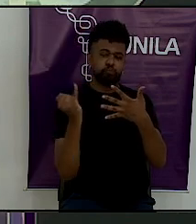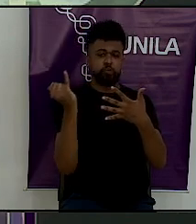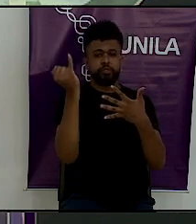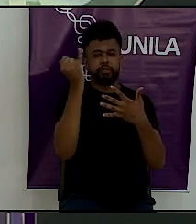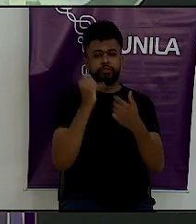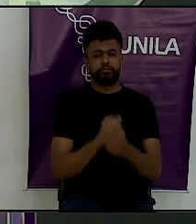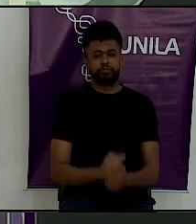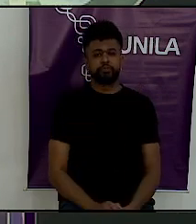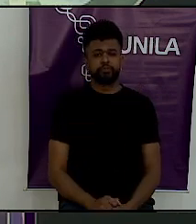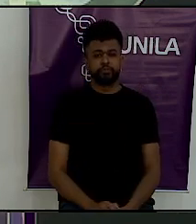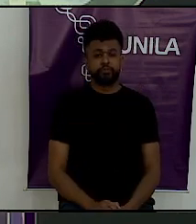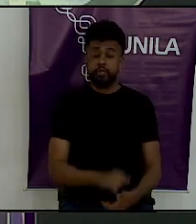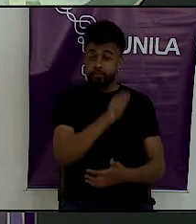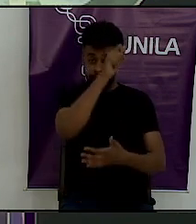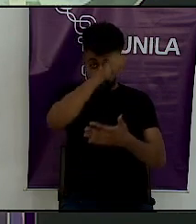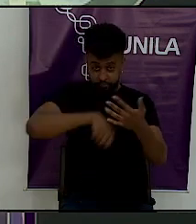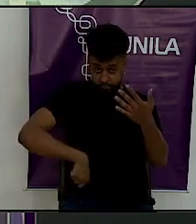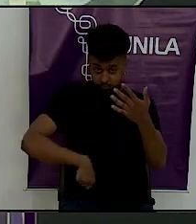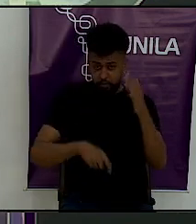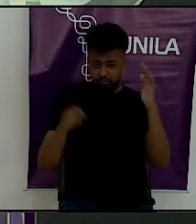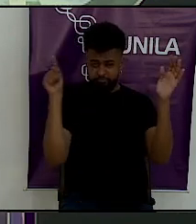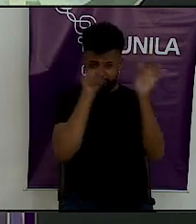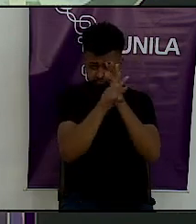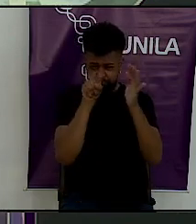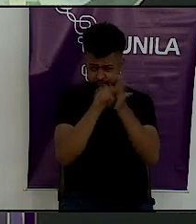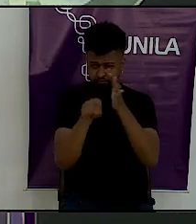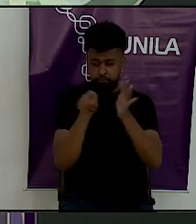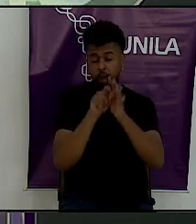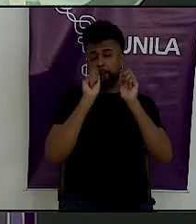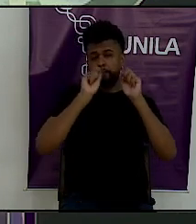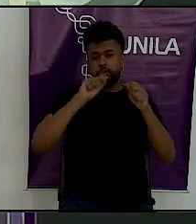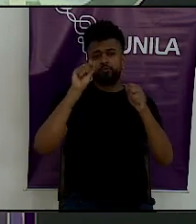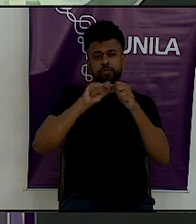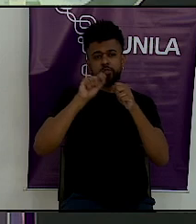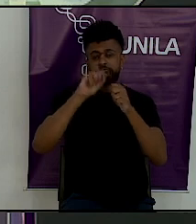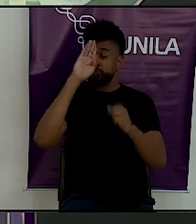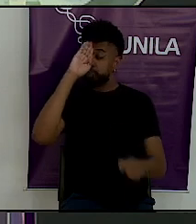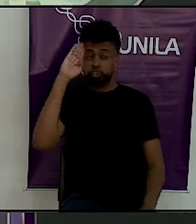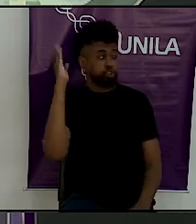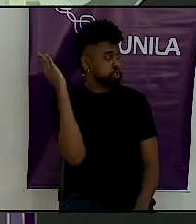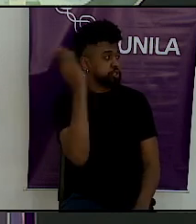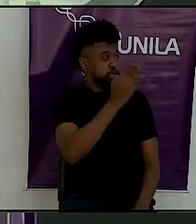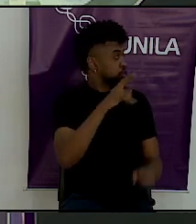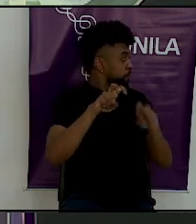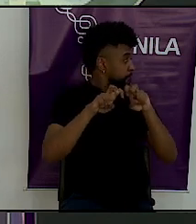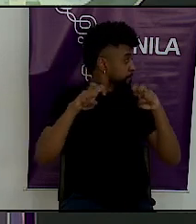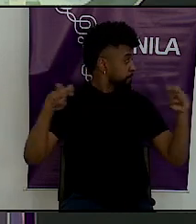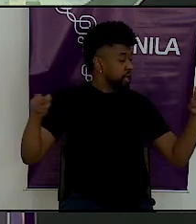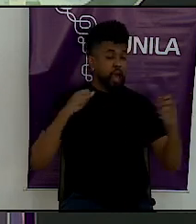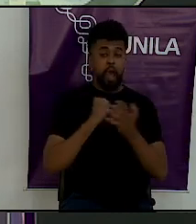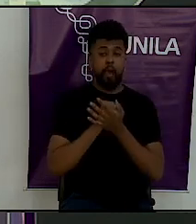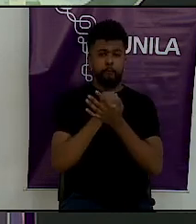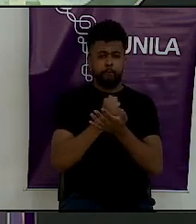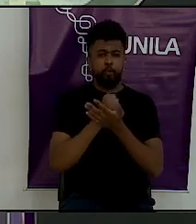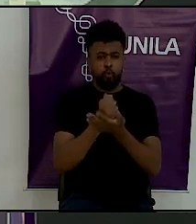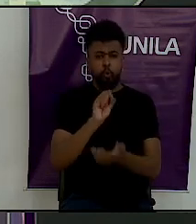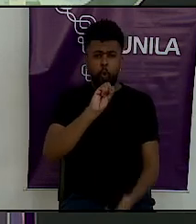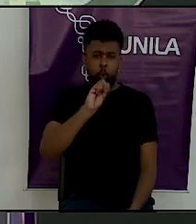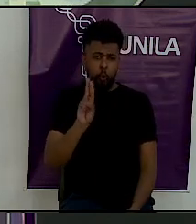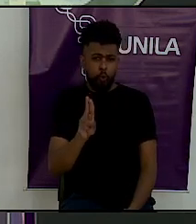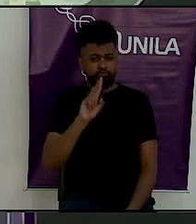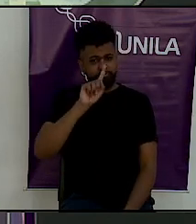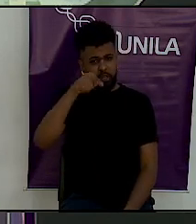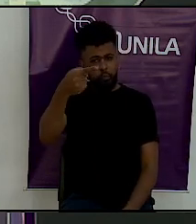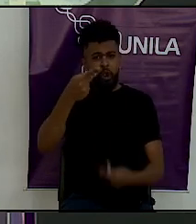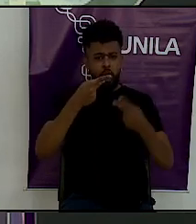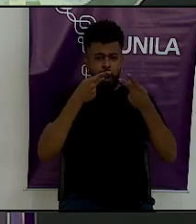levantados. As inscrições para perguntas podem ser feitas diretamente na mesa de apoio ou, após